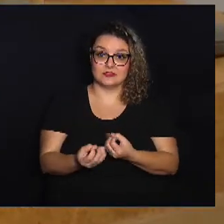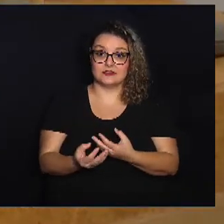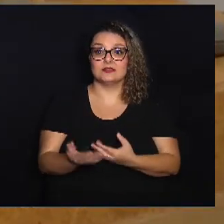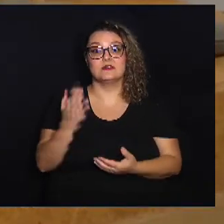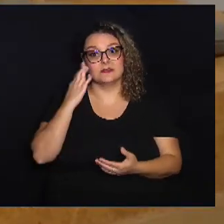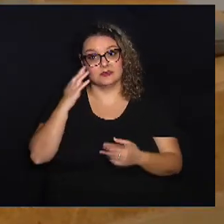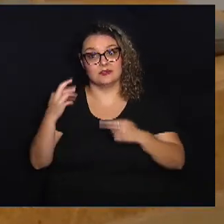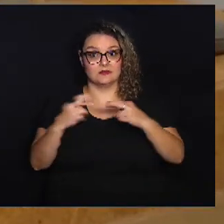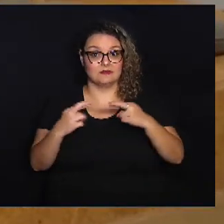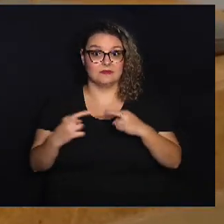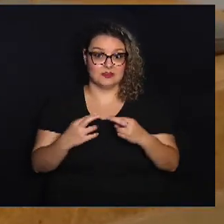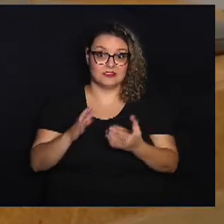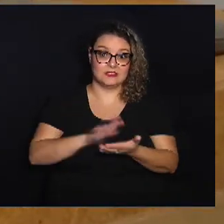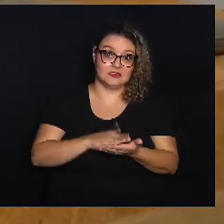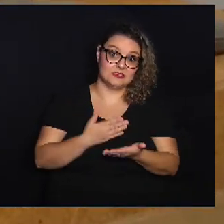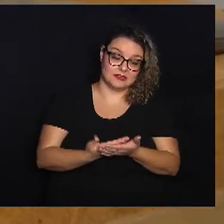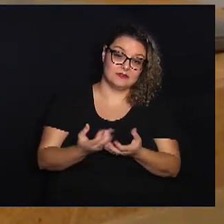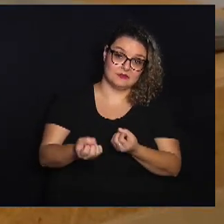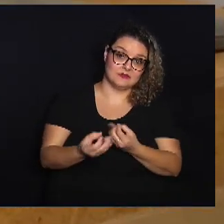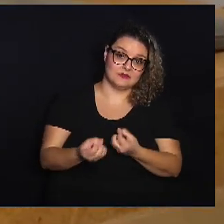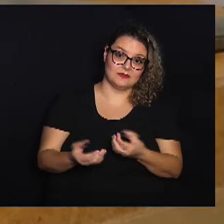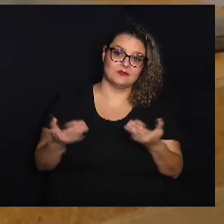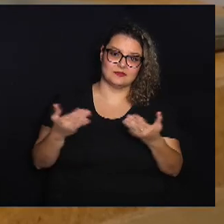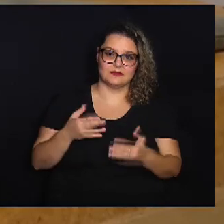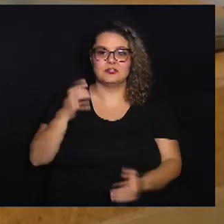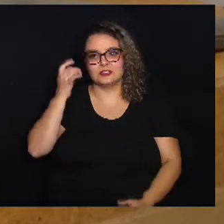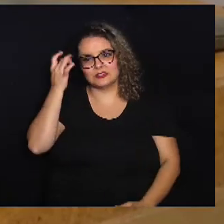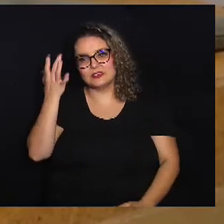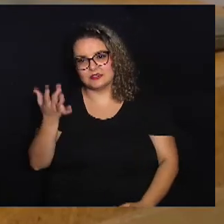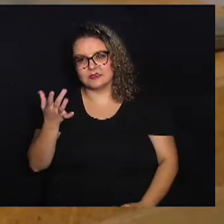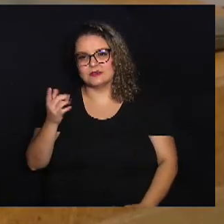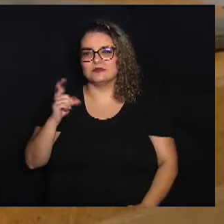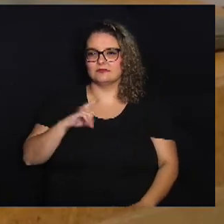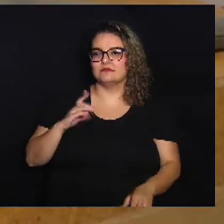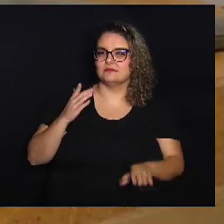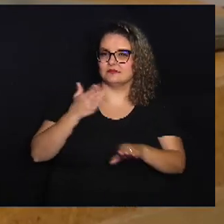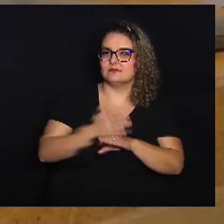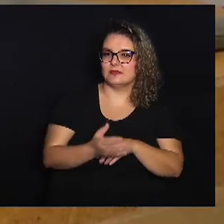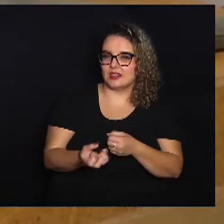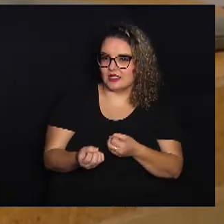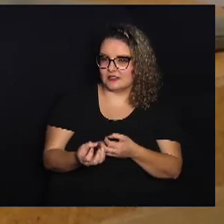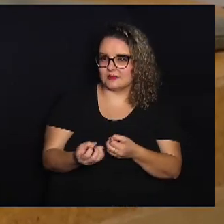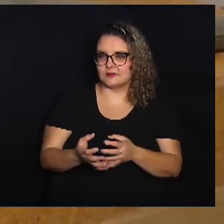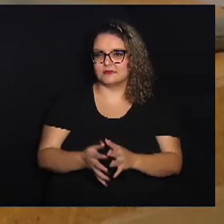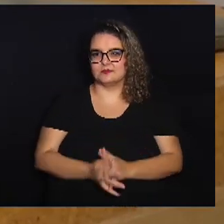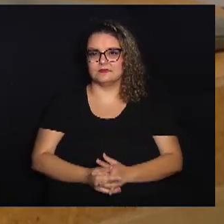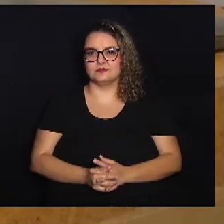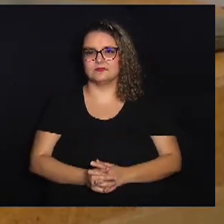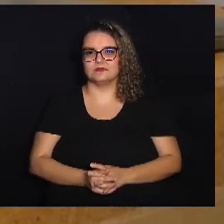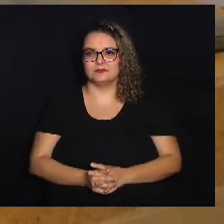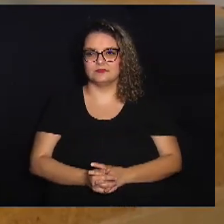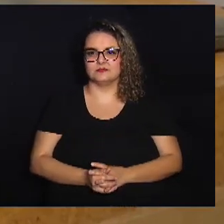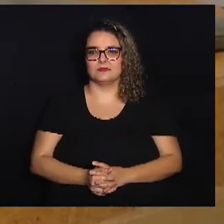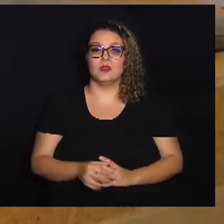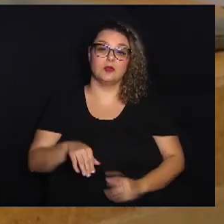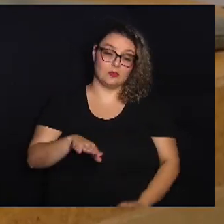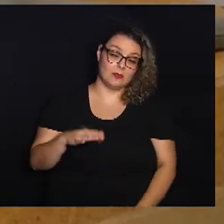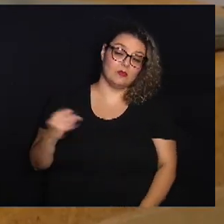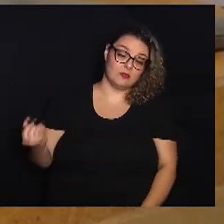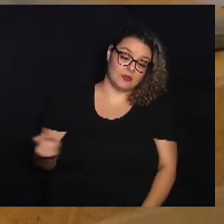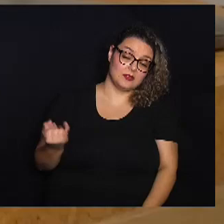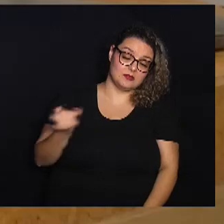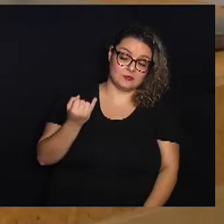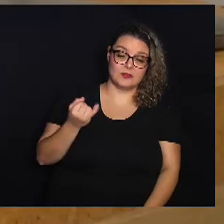esses dados. Então, hoje está muito fácil a gente ter acesso a dados, mas o importante é